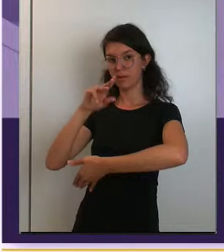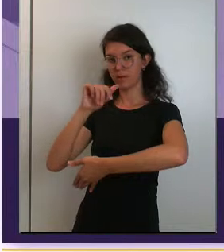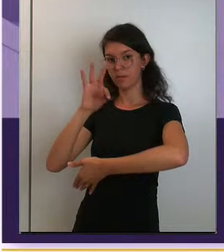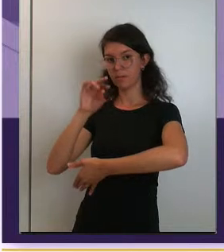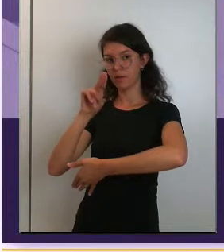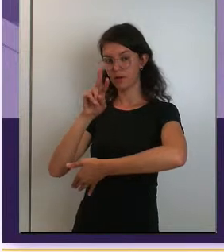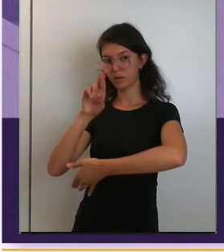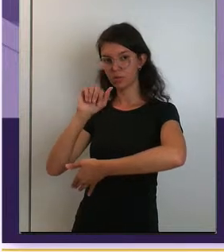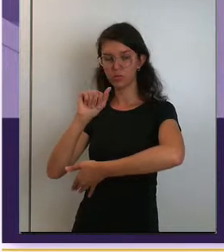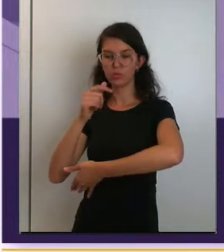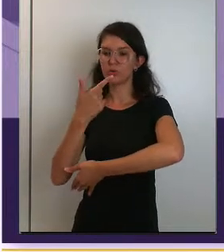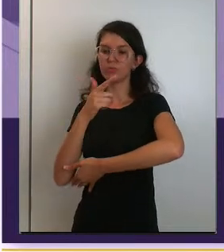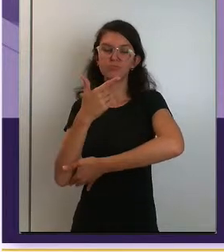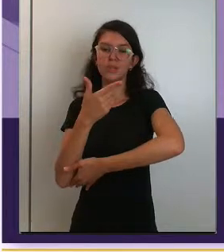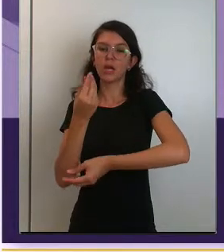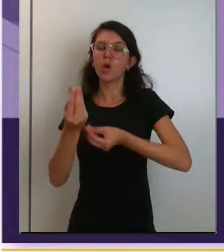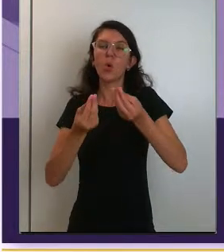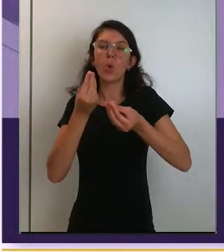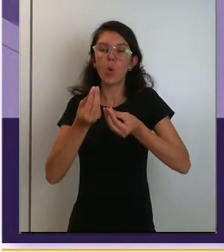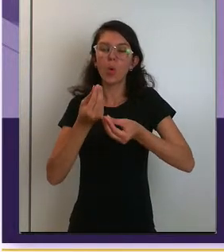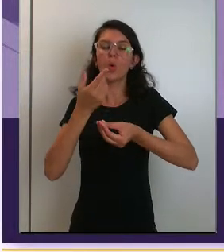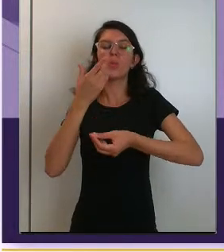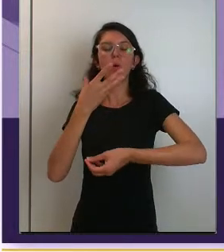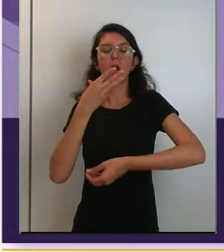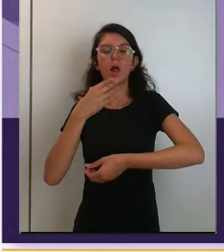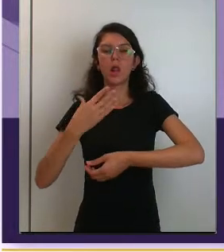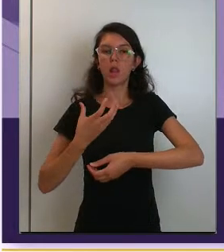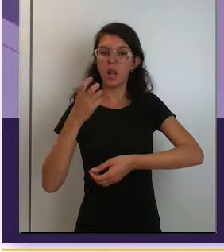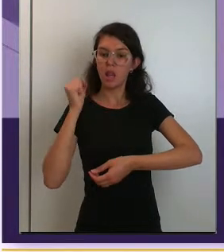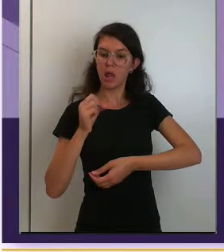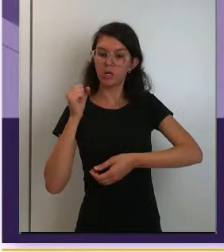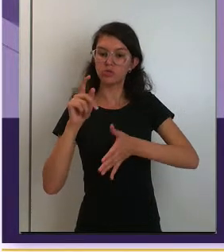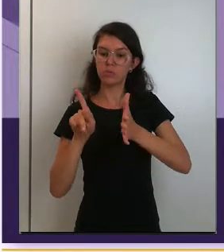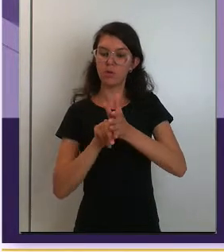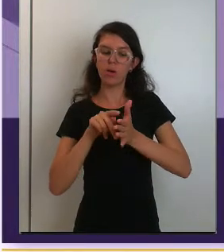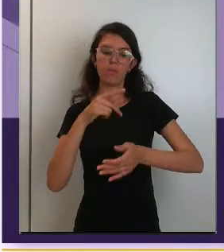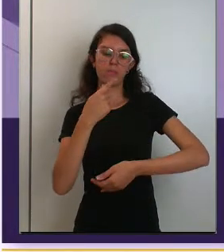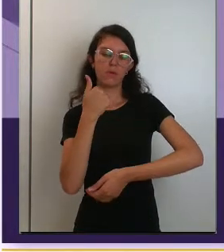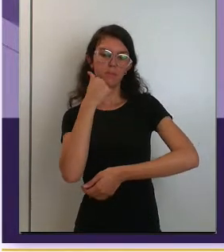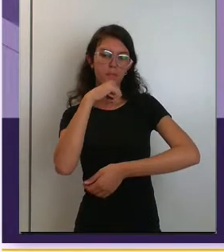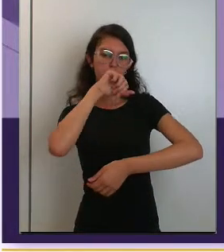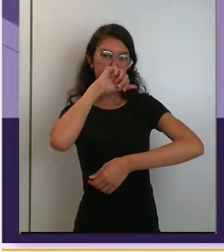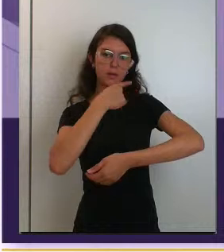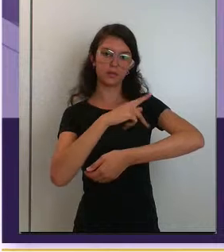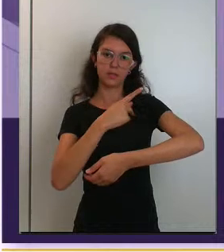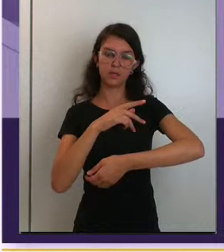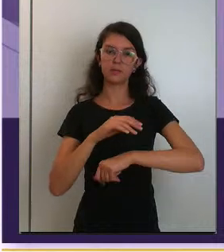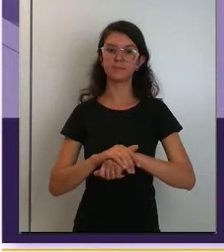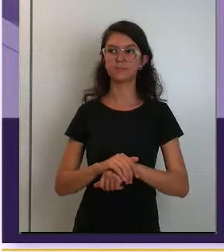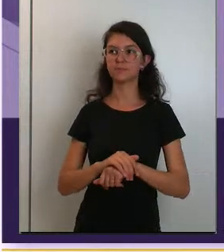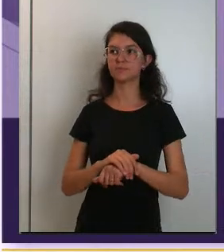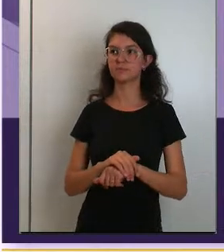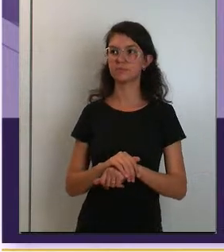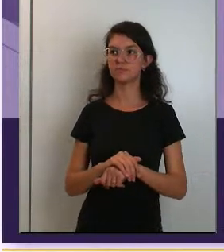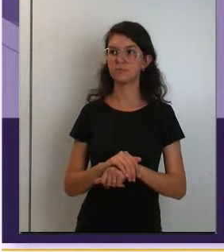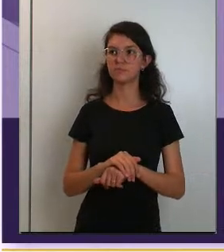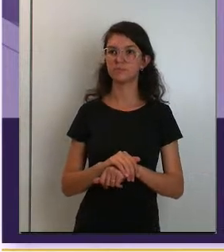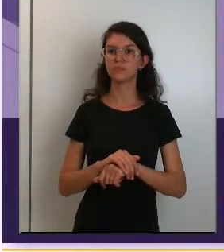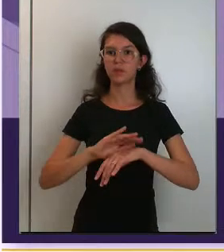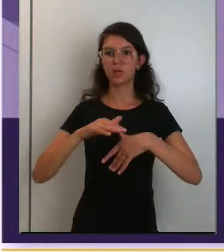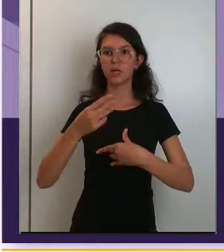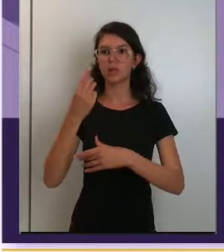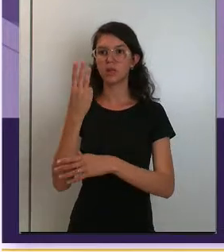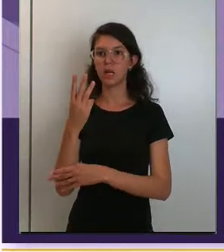uma dada interessante é que 3,6% das mães no Brasil relataram terem recebido